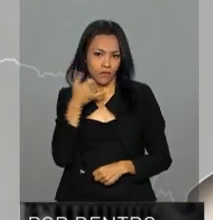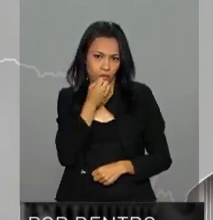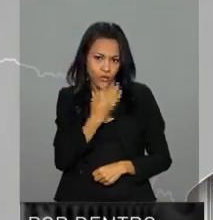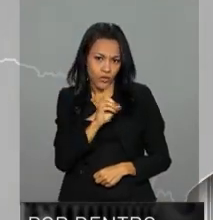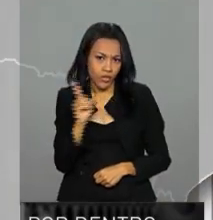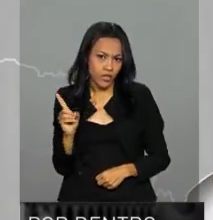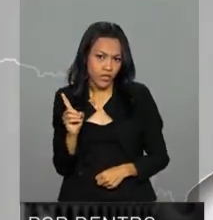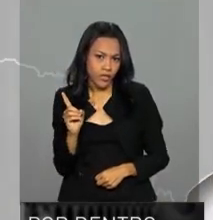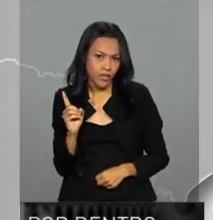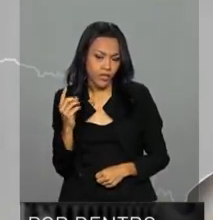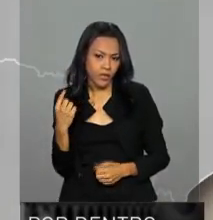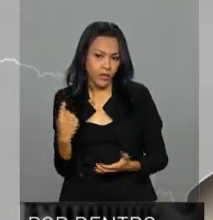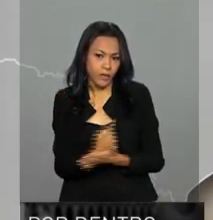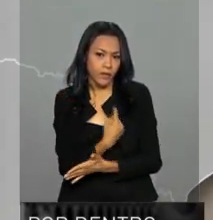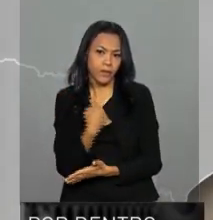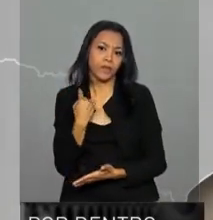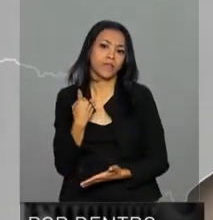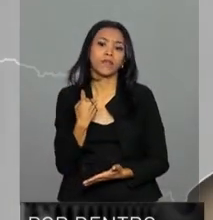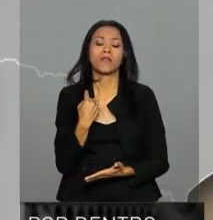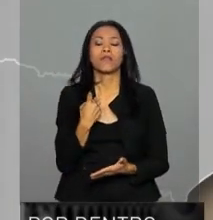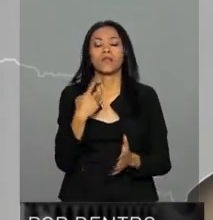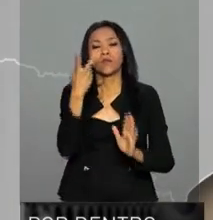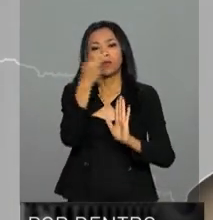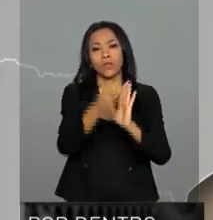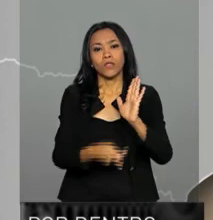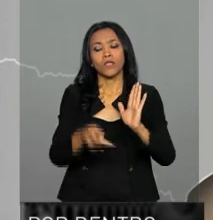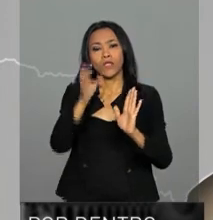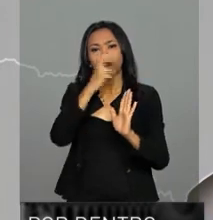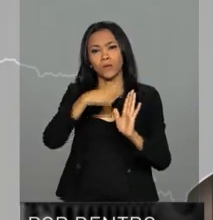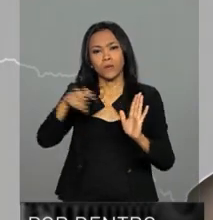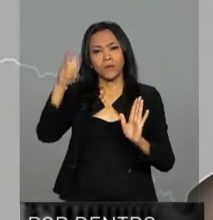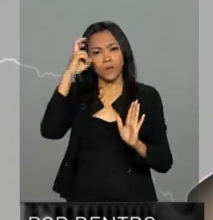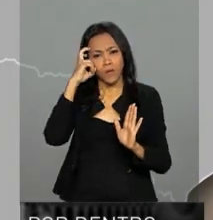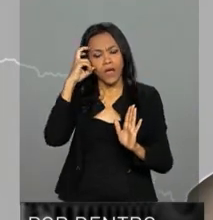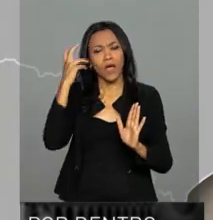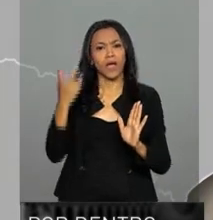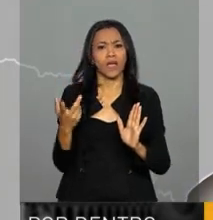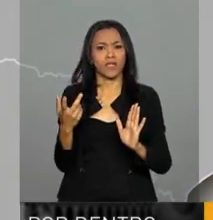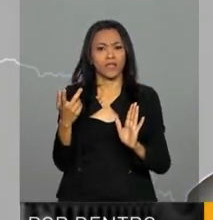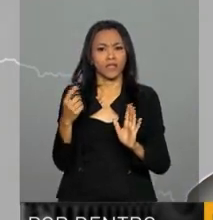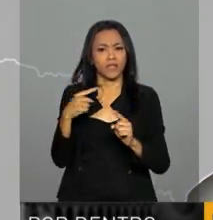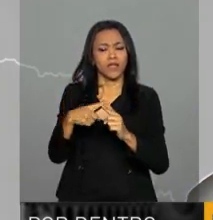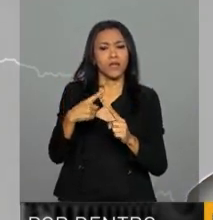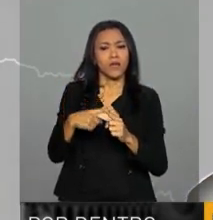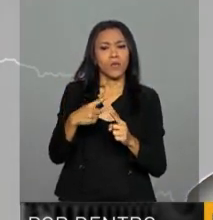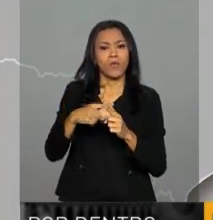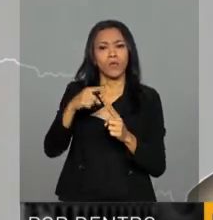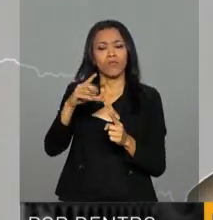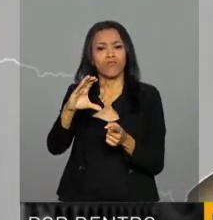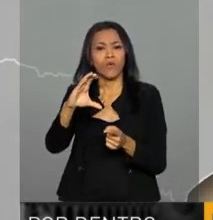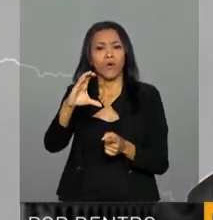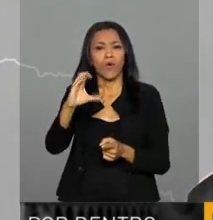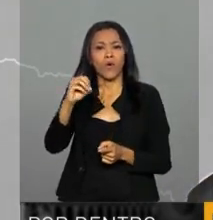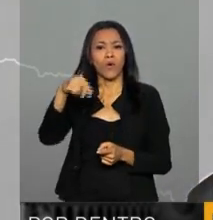como eu tinha um projeto cultural e ficam mais ameaçados com o contingenciamento de recursos